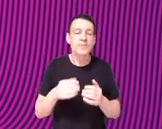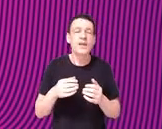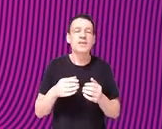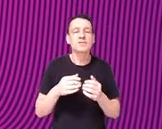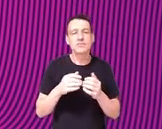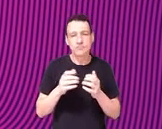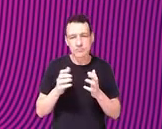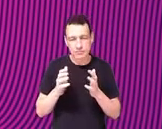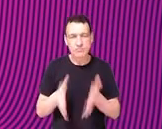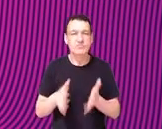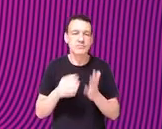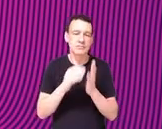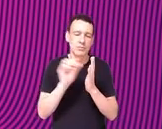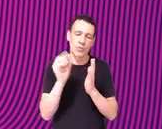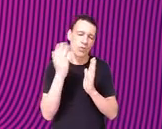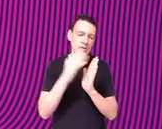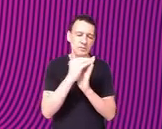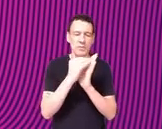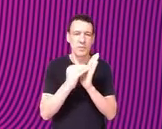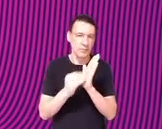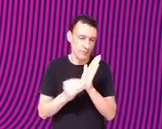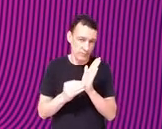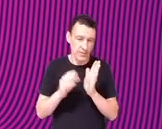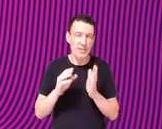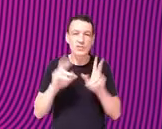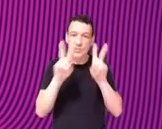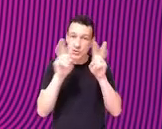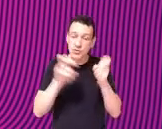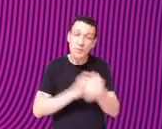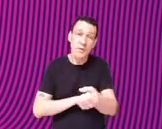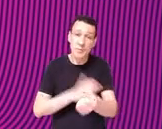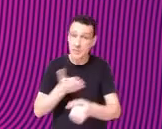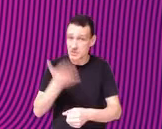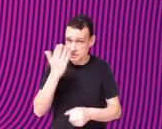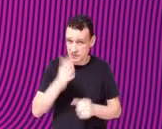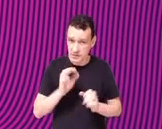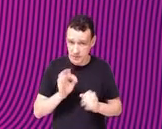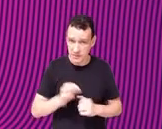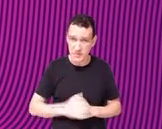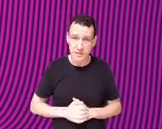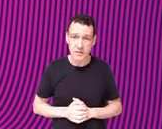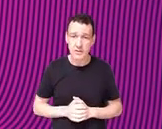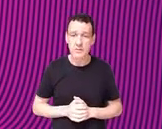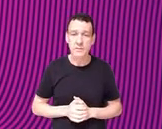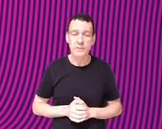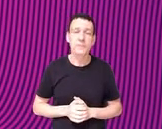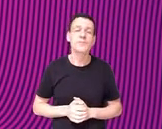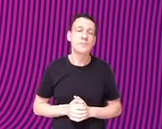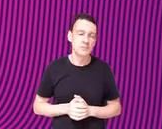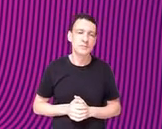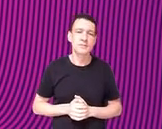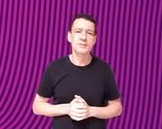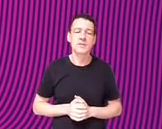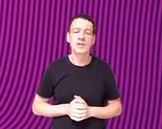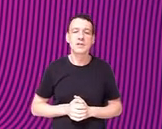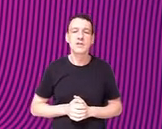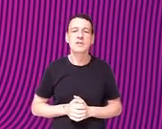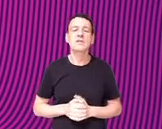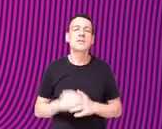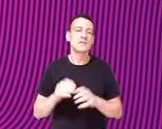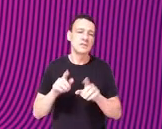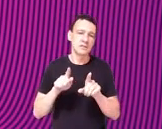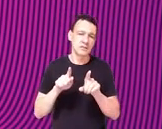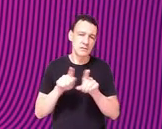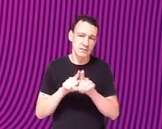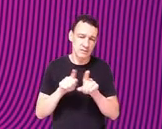o roadmap em hipertensão. Este ano já publicámos também o roadmap em fibrilação atrial e lançámos 2 novos